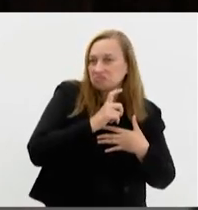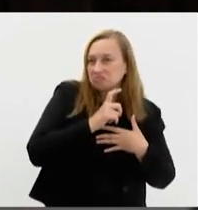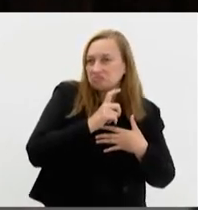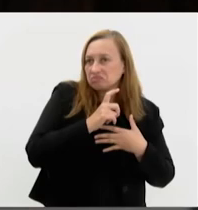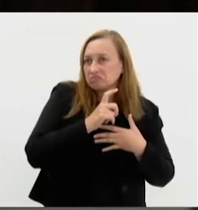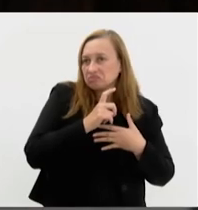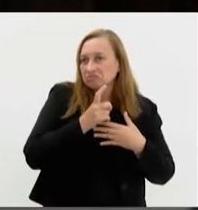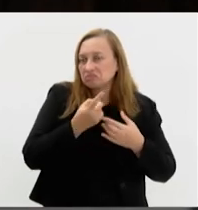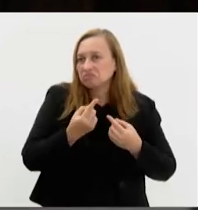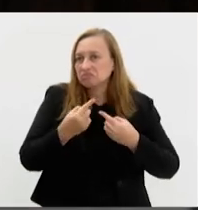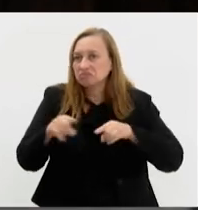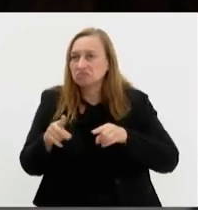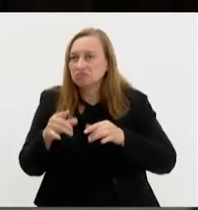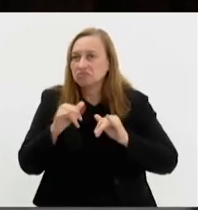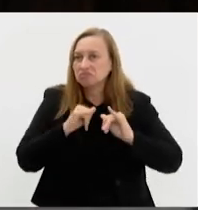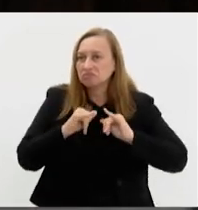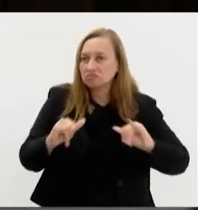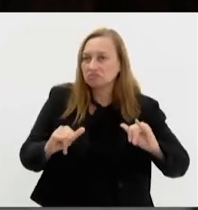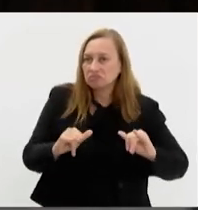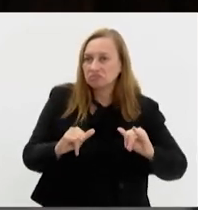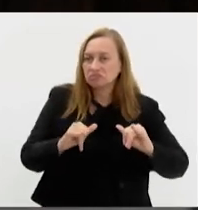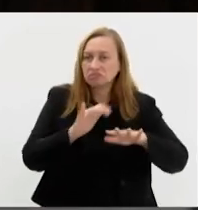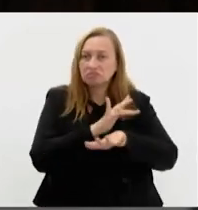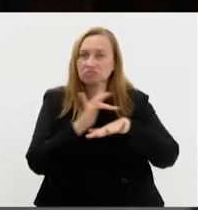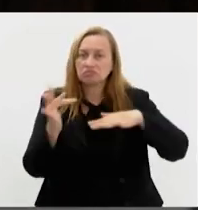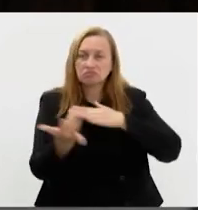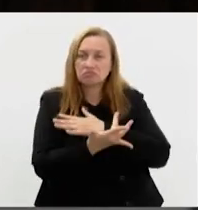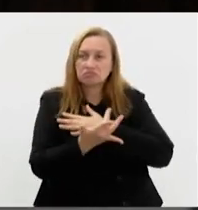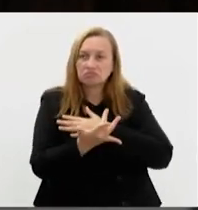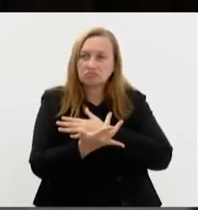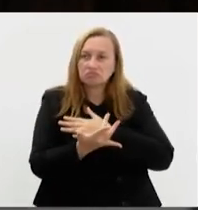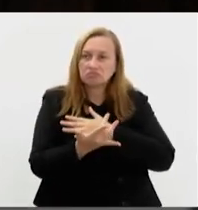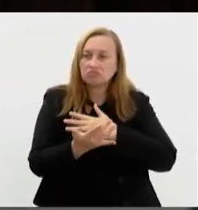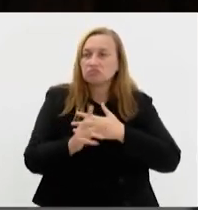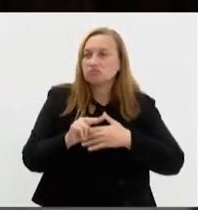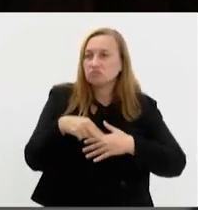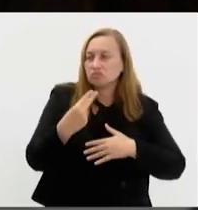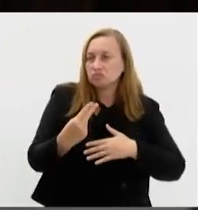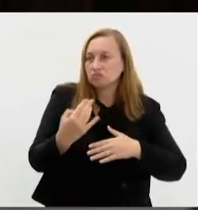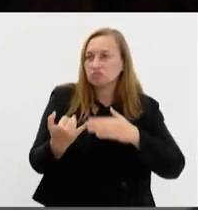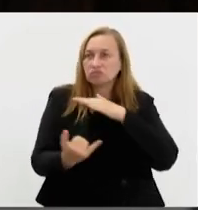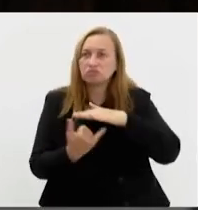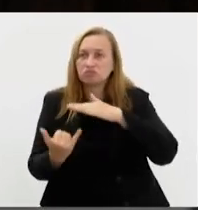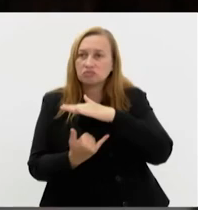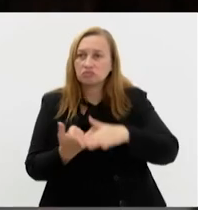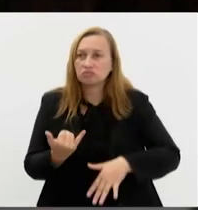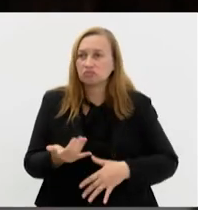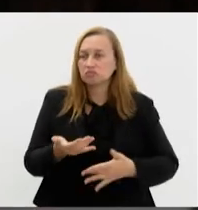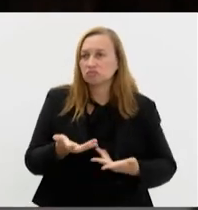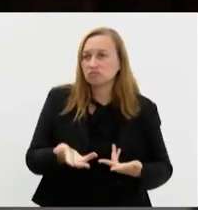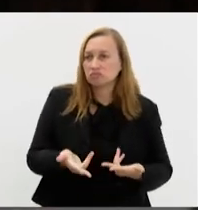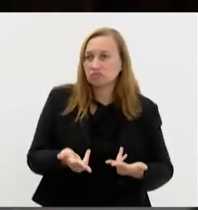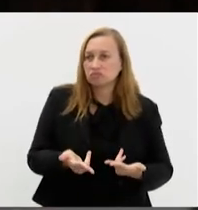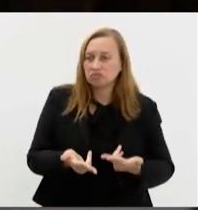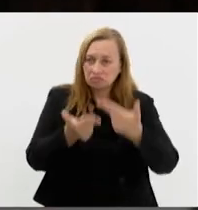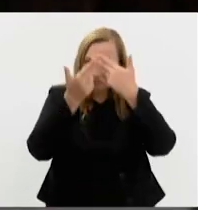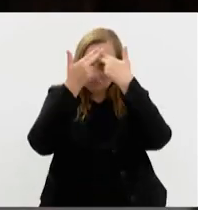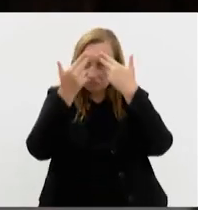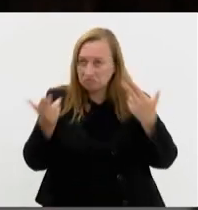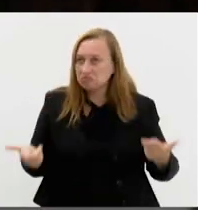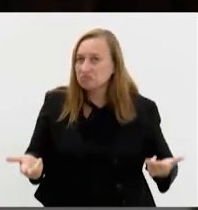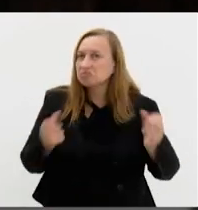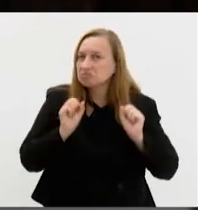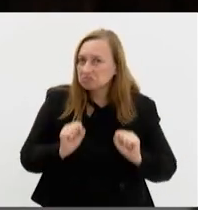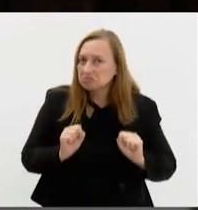contrainformação divulgada ou na internet ou nessa instituição nociva paraa saúde mental que é o grupo de ZAP da família